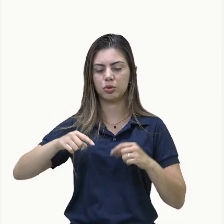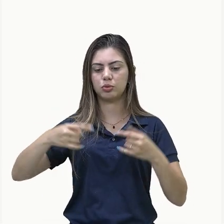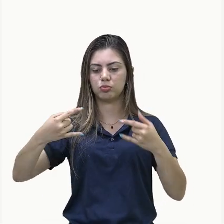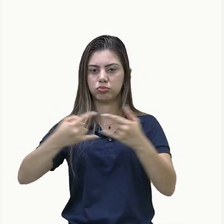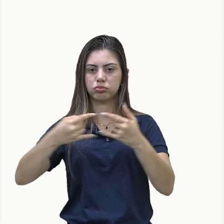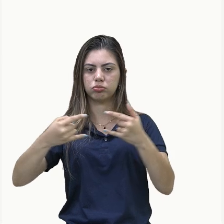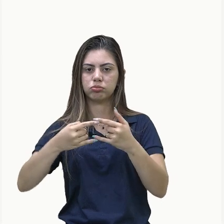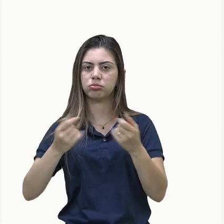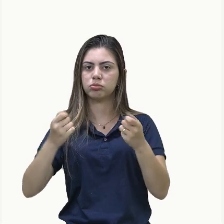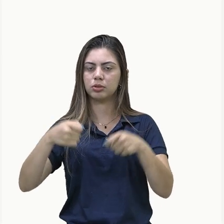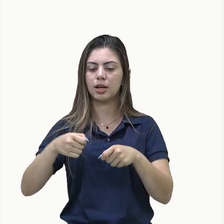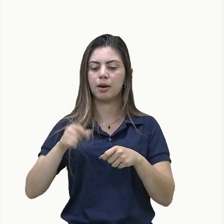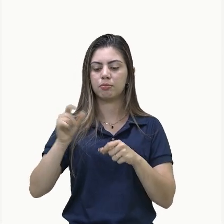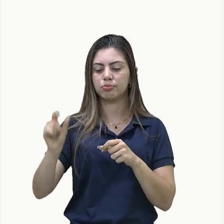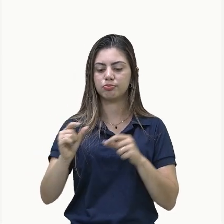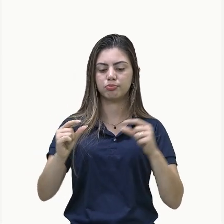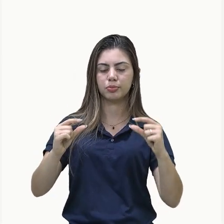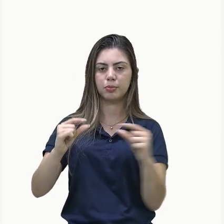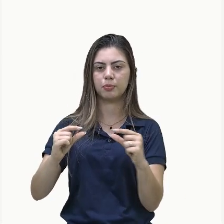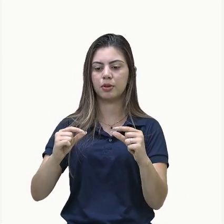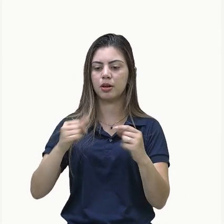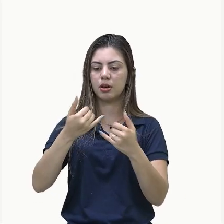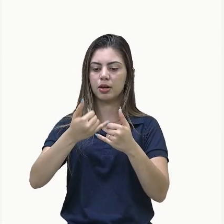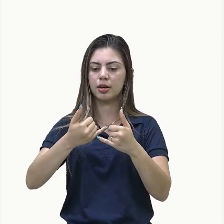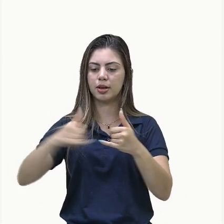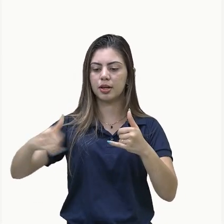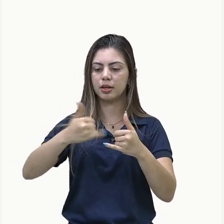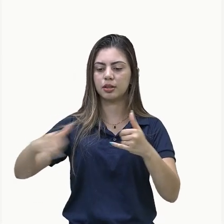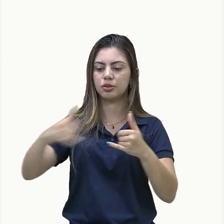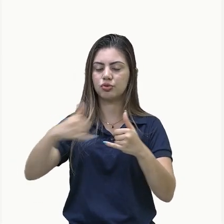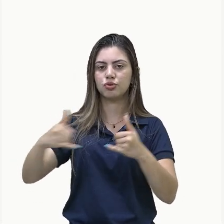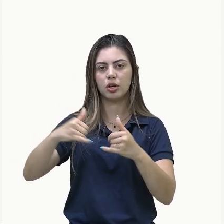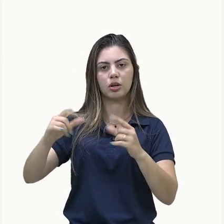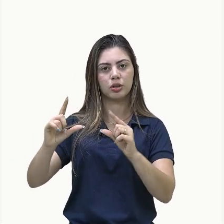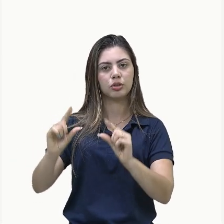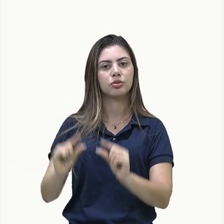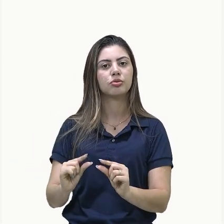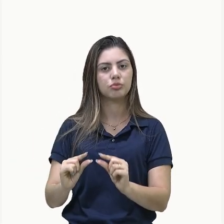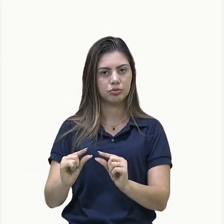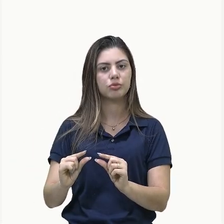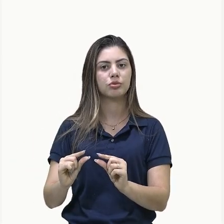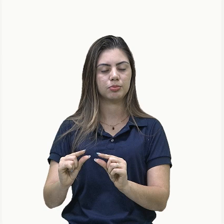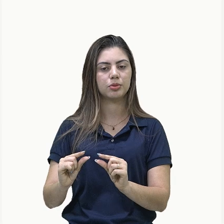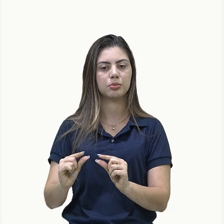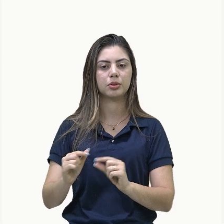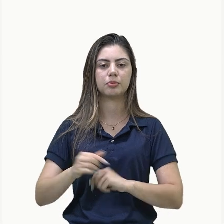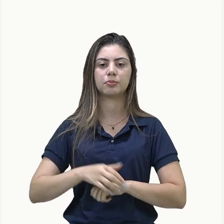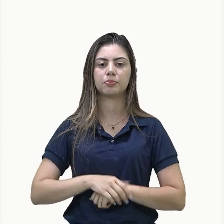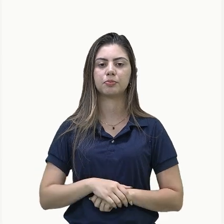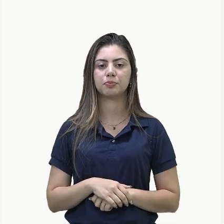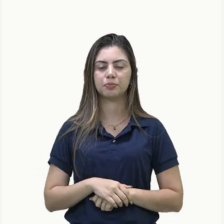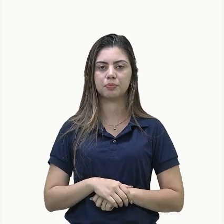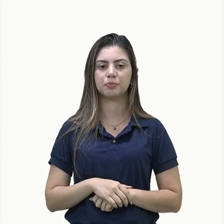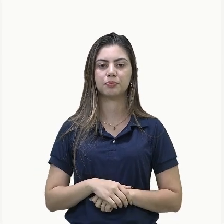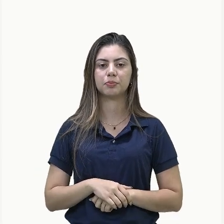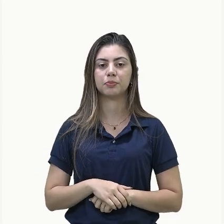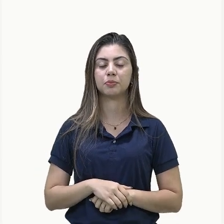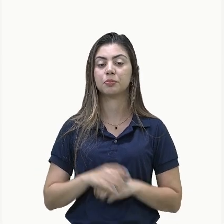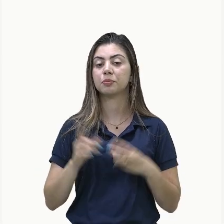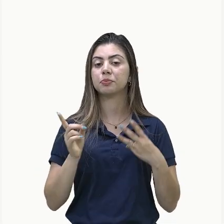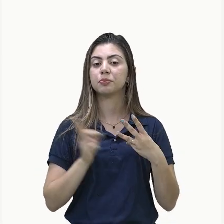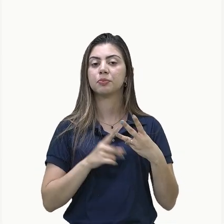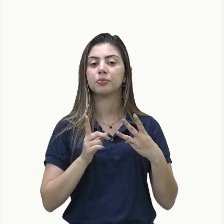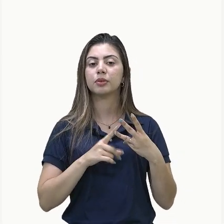resistores para estar reduzindo o valor da tensão que é aplicada no circuito. Outra